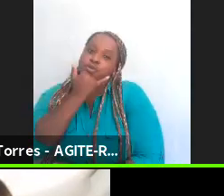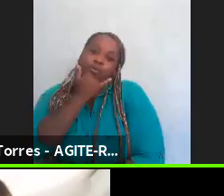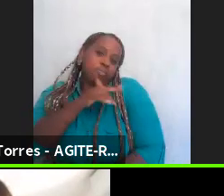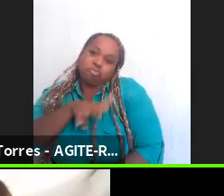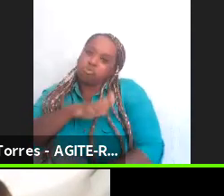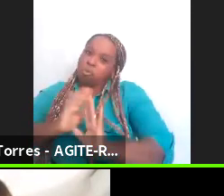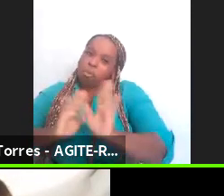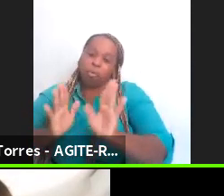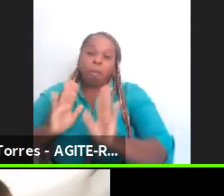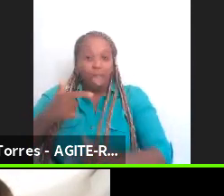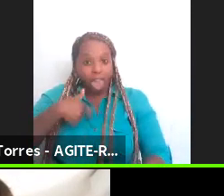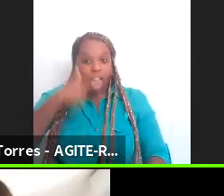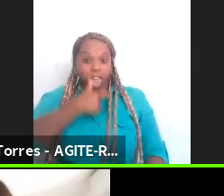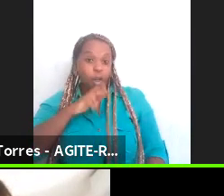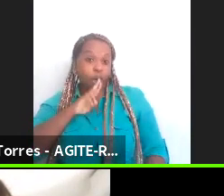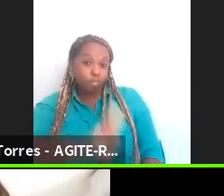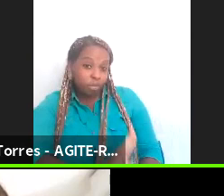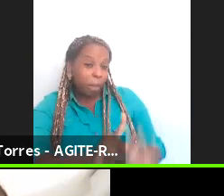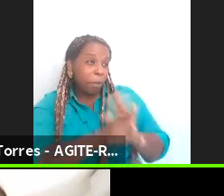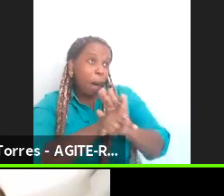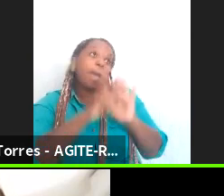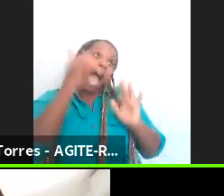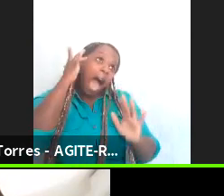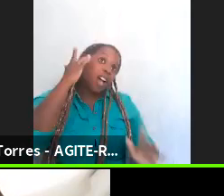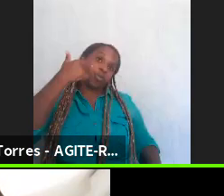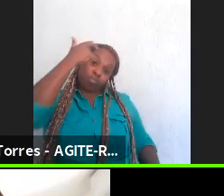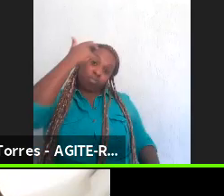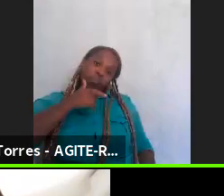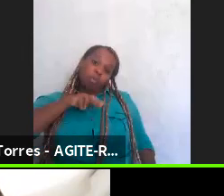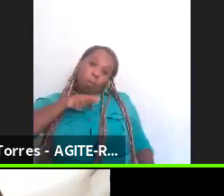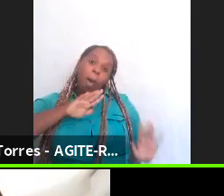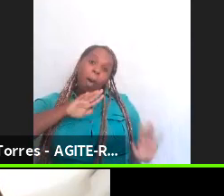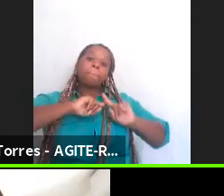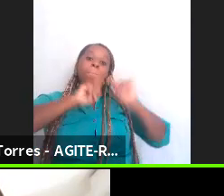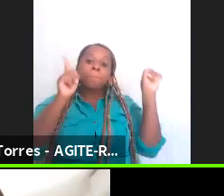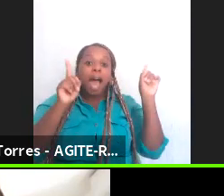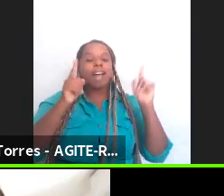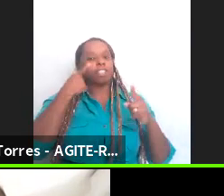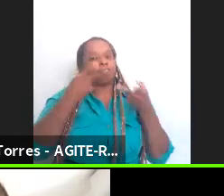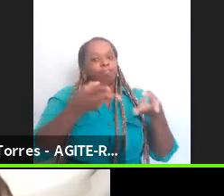melhor pessoa para responder isso. Mas, assim, eu vejo, por exemplo,